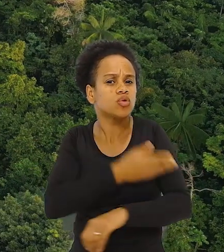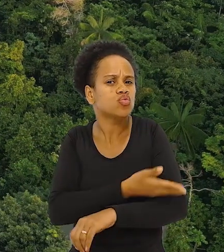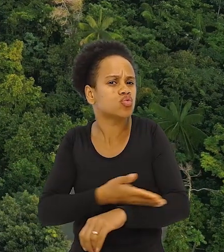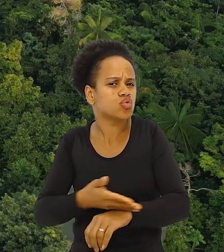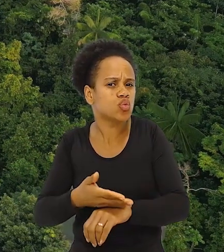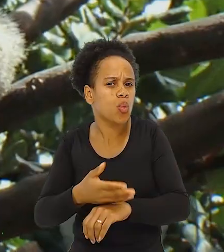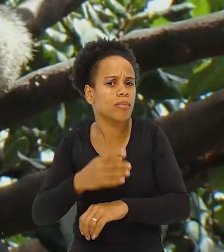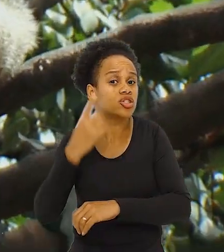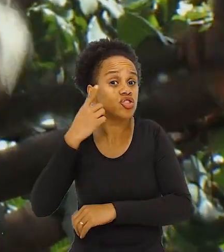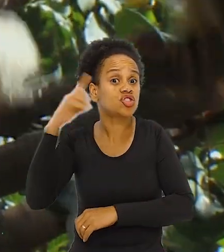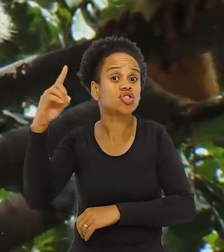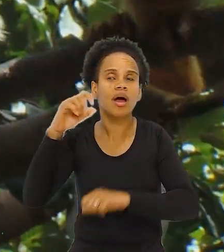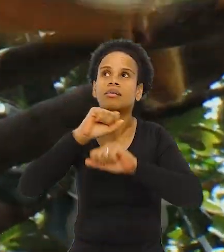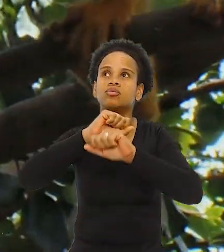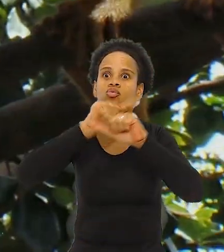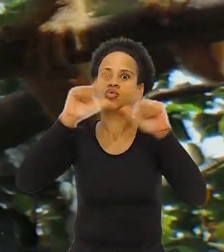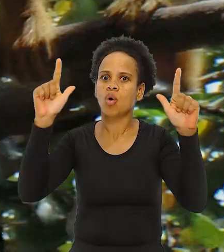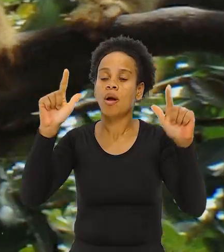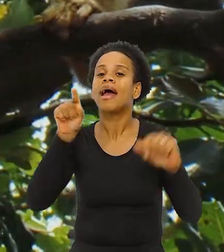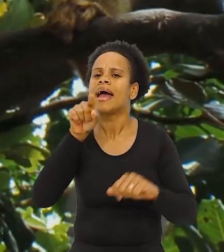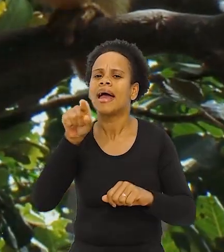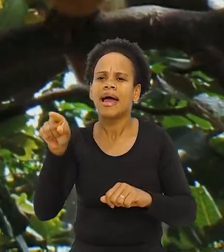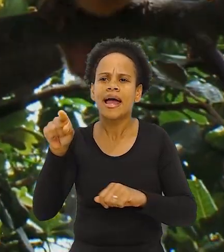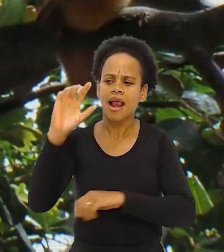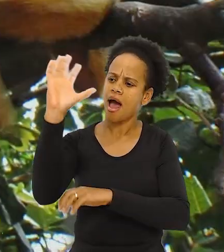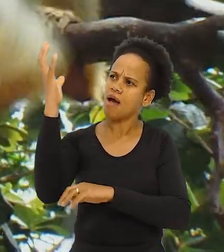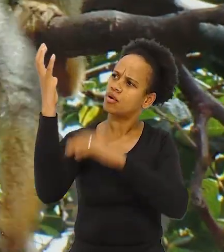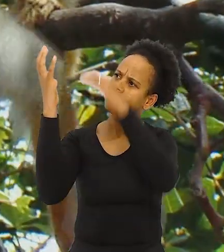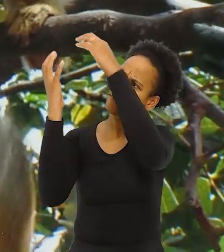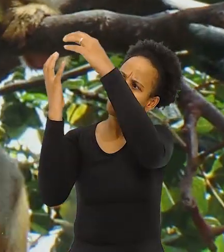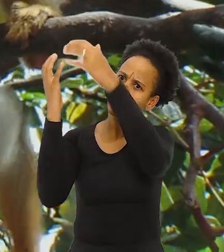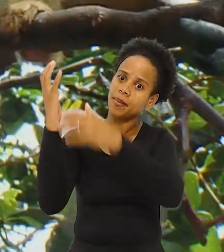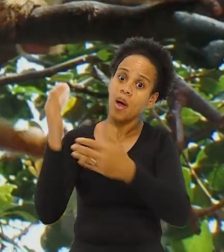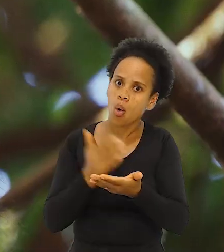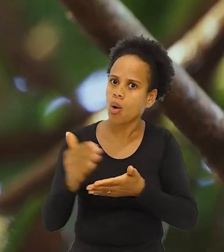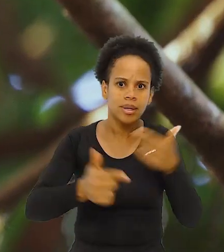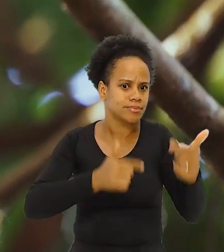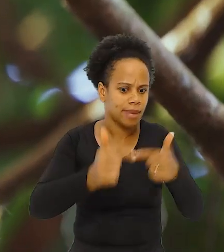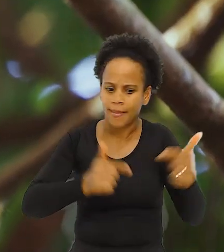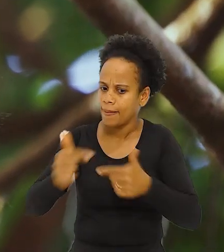que vivem nas copas das árvores entrarem em intensa atividade.